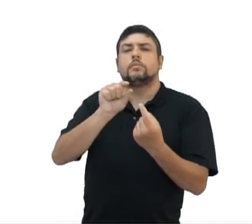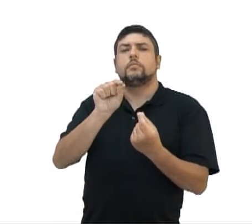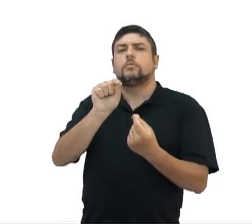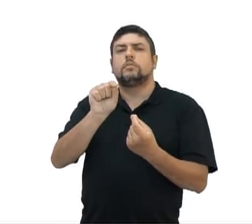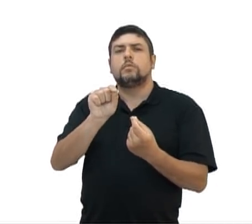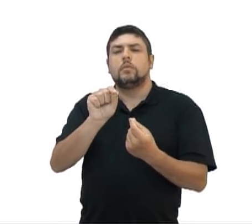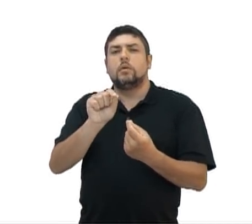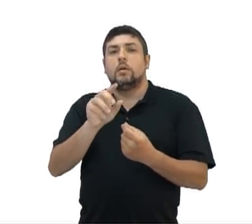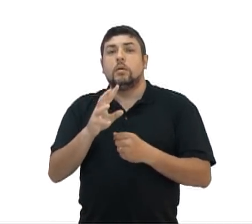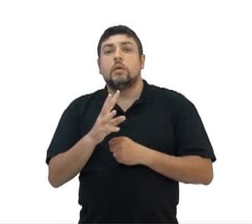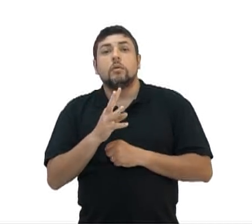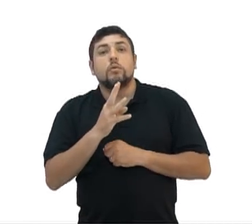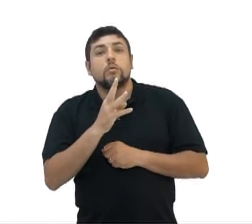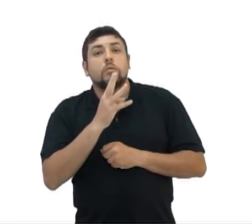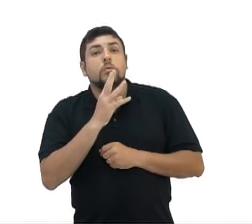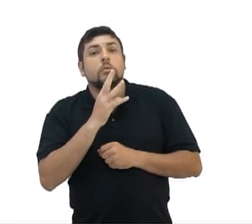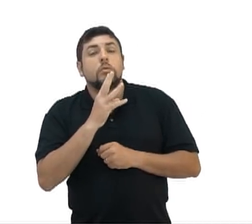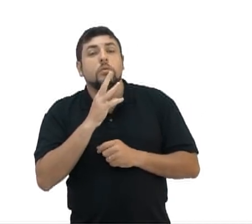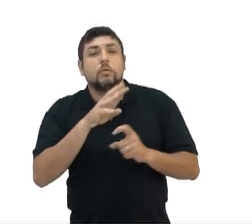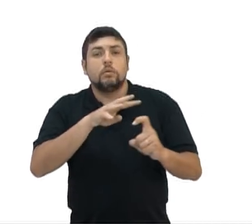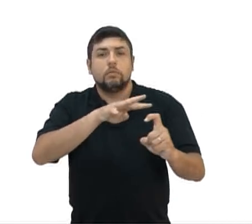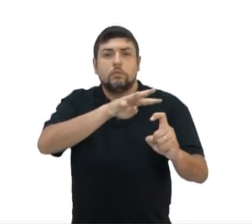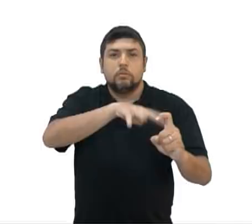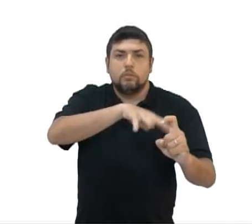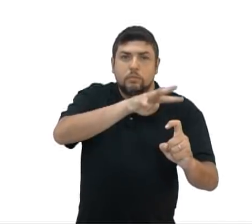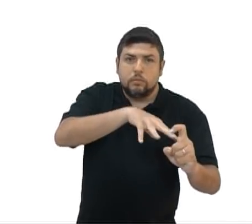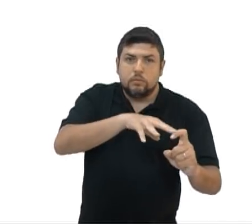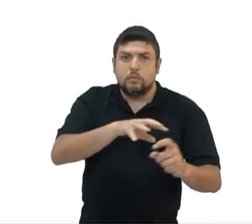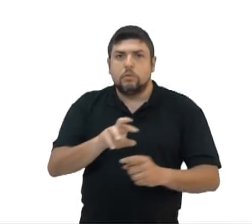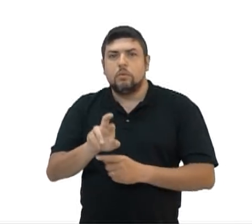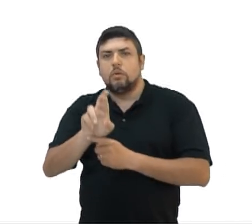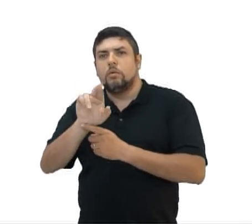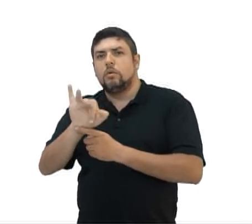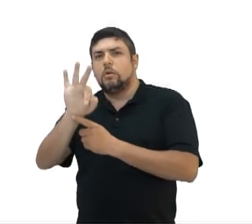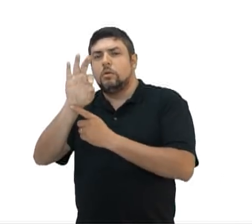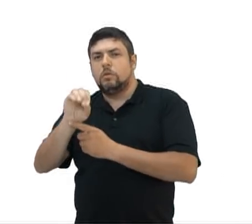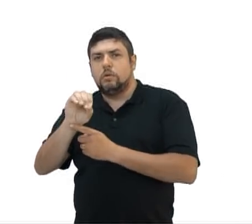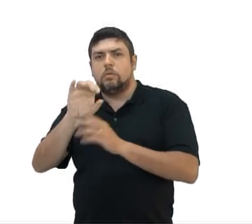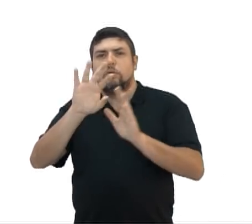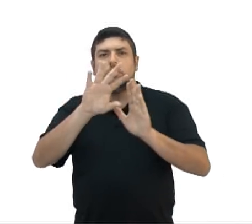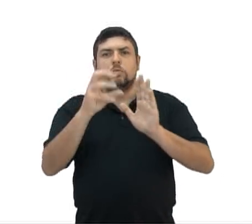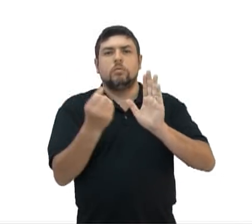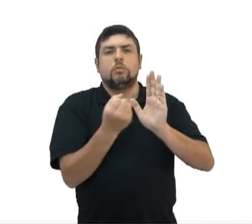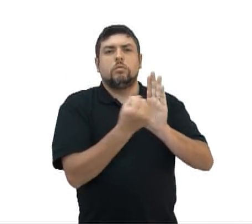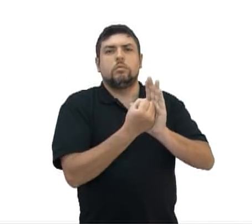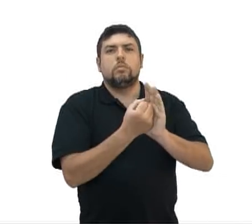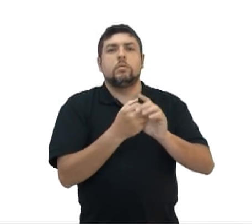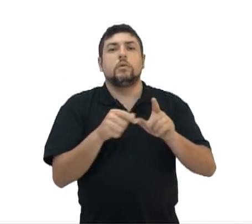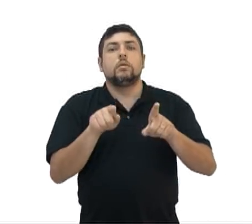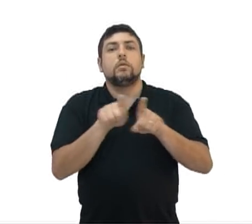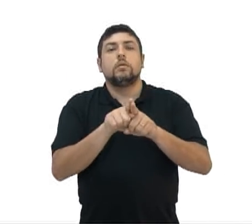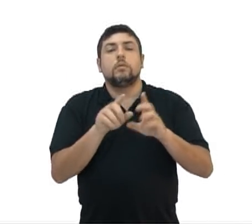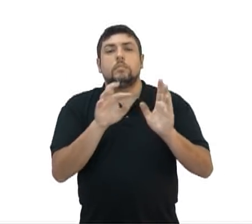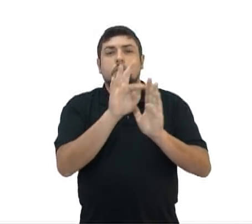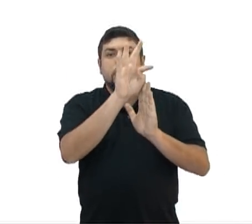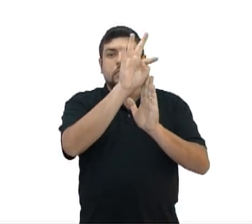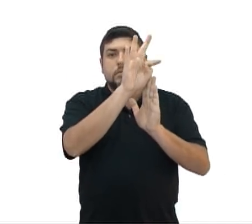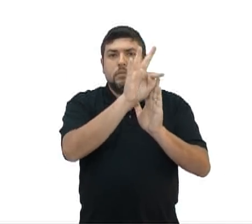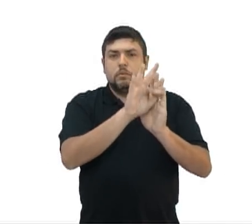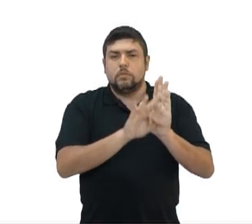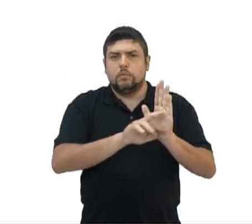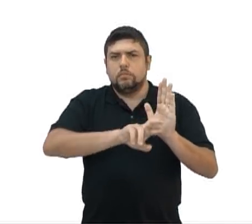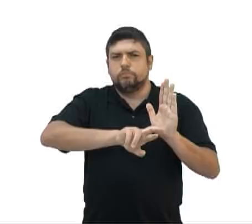a importância dos mitos, dos ritos, dos símbolos e dos textos na estruturação de